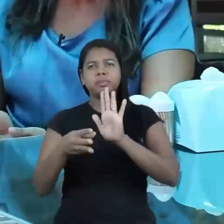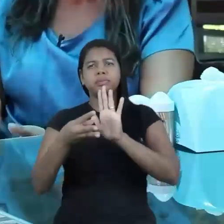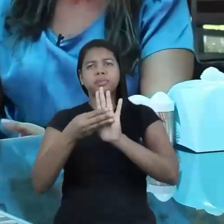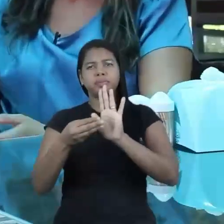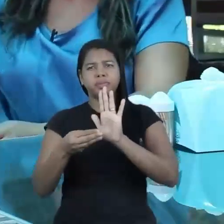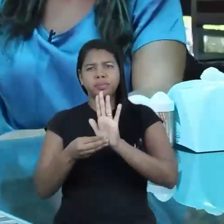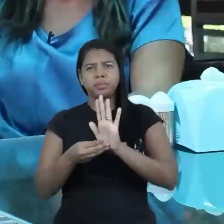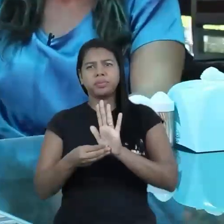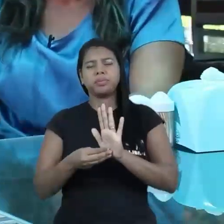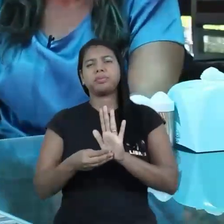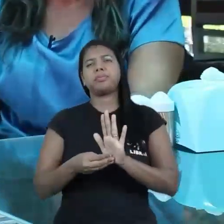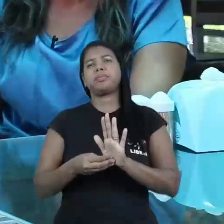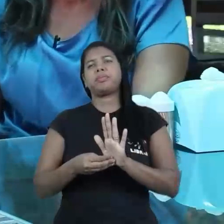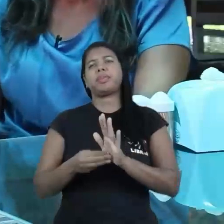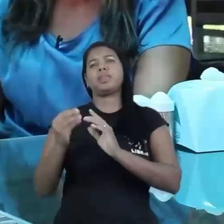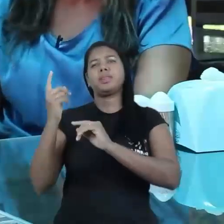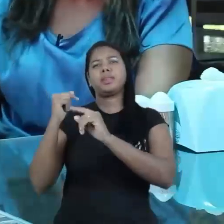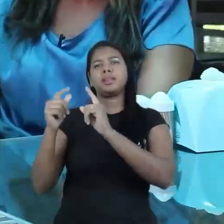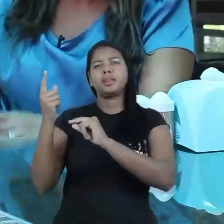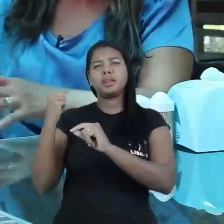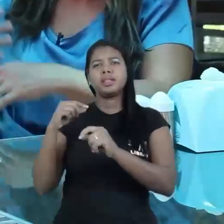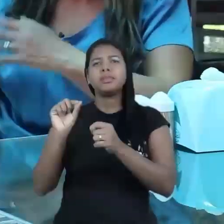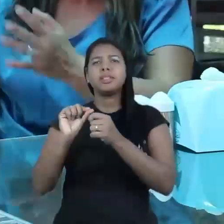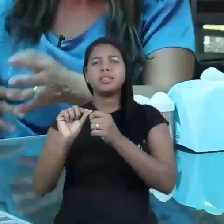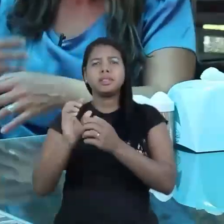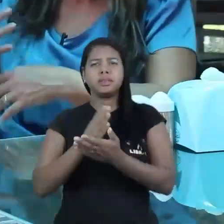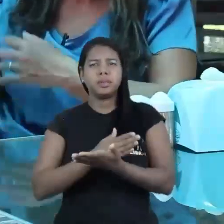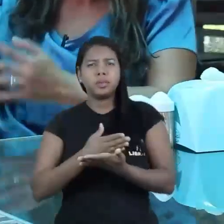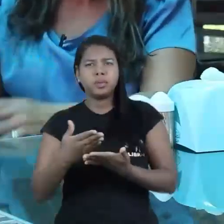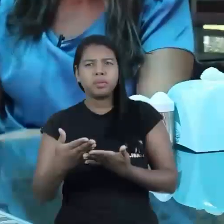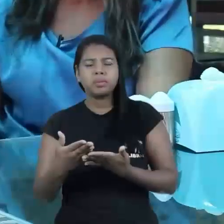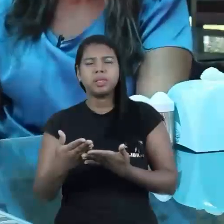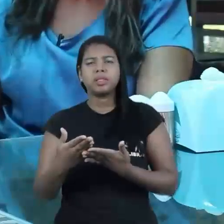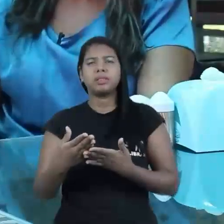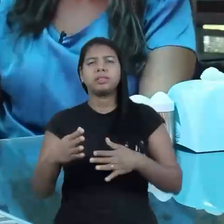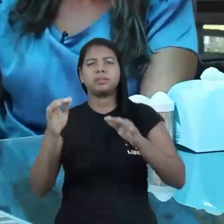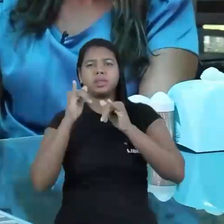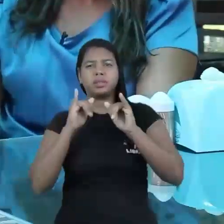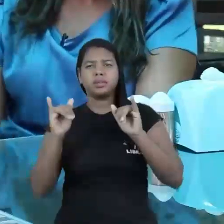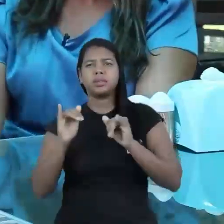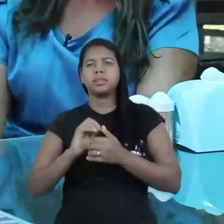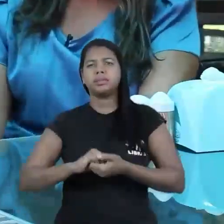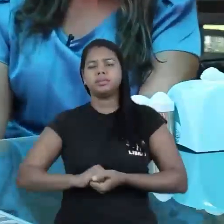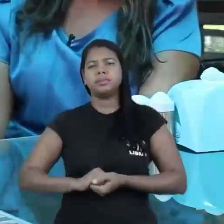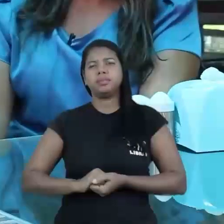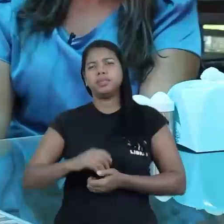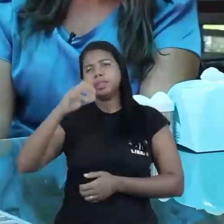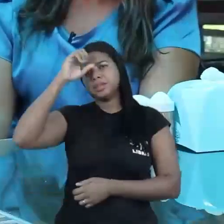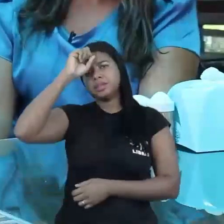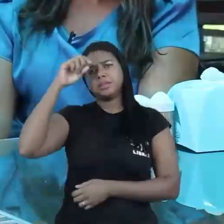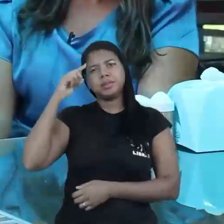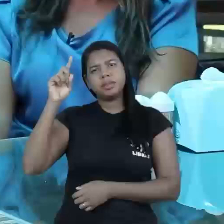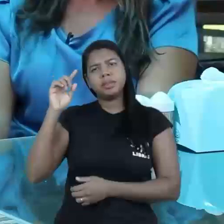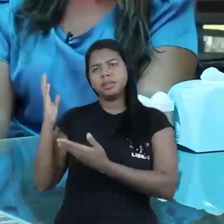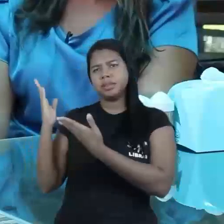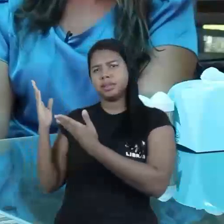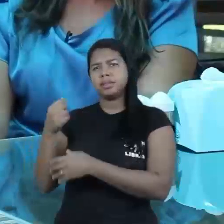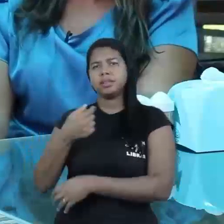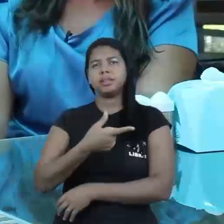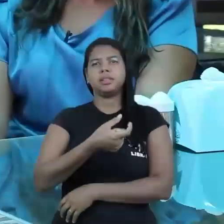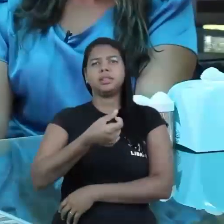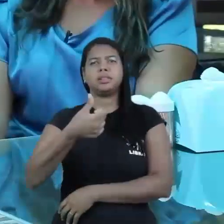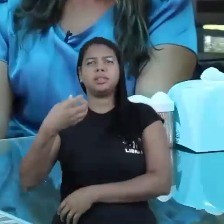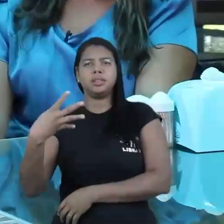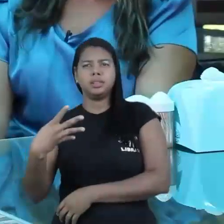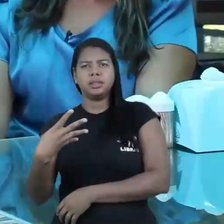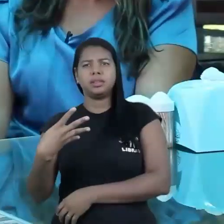plano de negócio, que inicialmente deveria ser feito, né? Mas aí a gente vai aprendendo no dia a dia, né? Em 2014 foi bem onde teve a